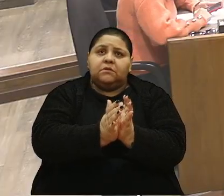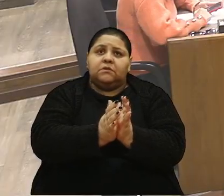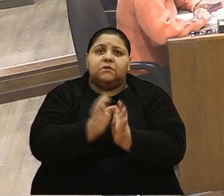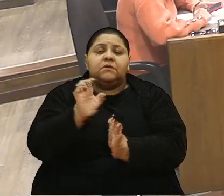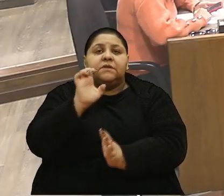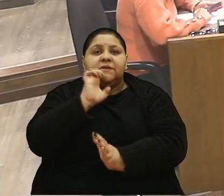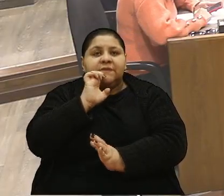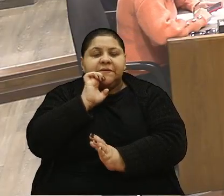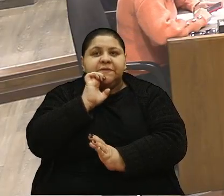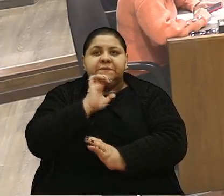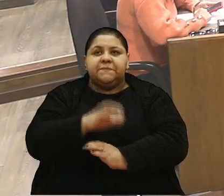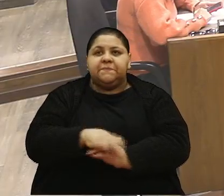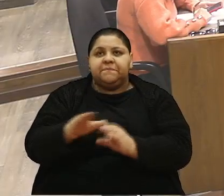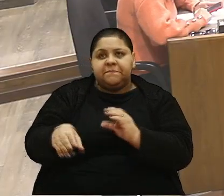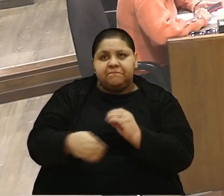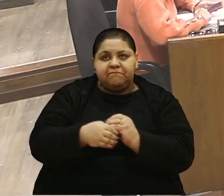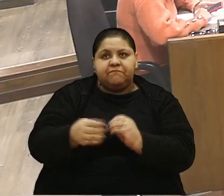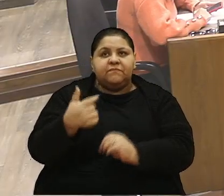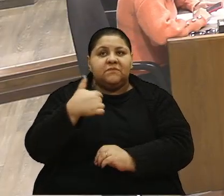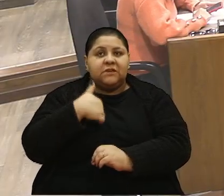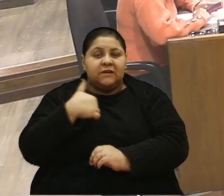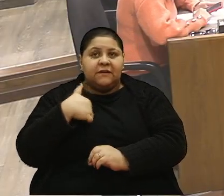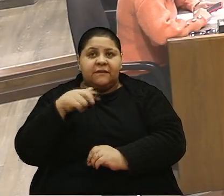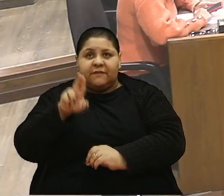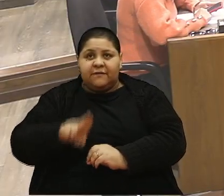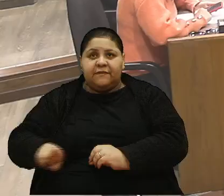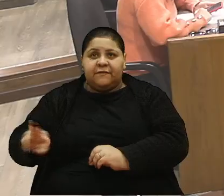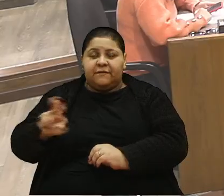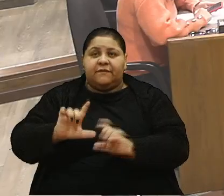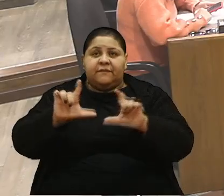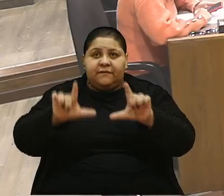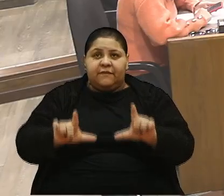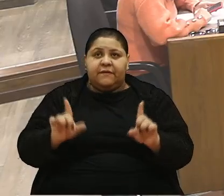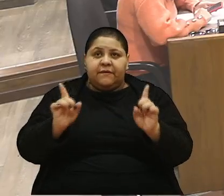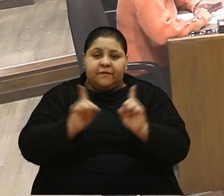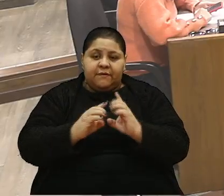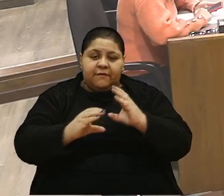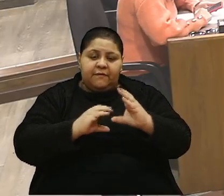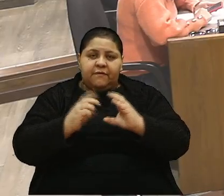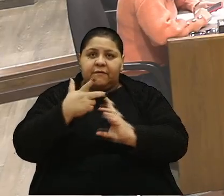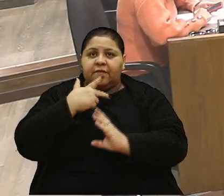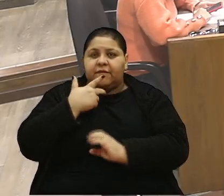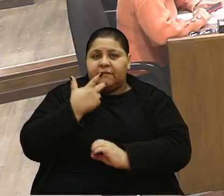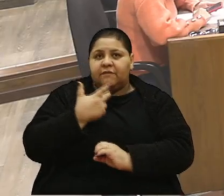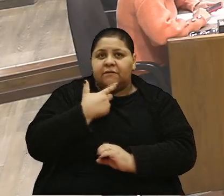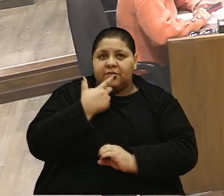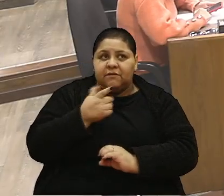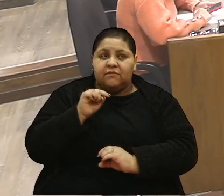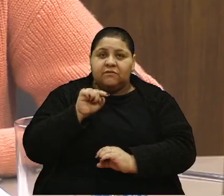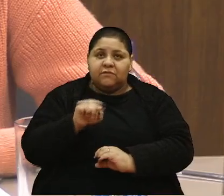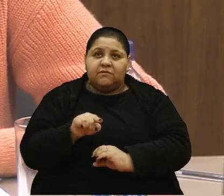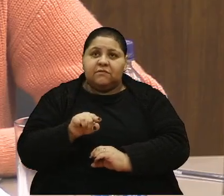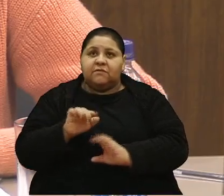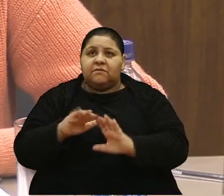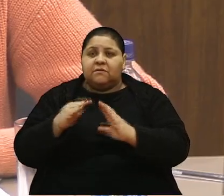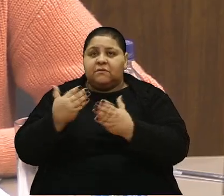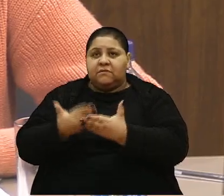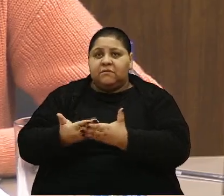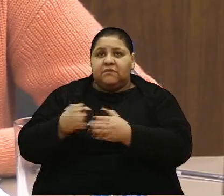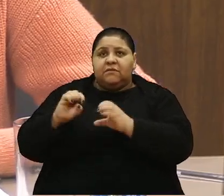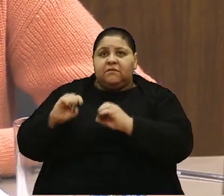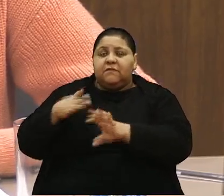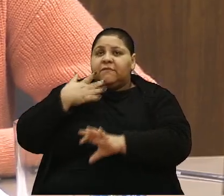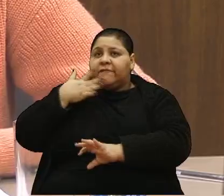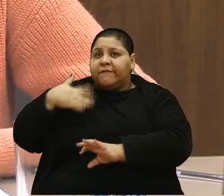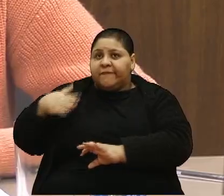Stella Balazzi. Eu ia utilizar o espaço do pequeno expediente para falar justamente dessa questão da Escola de Educação